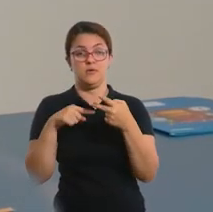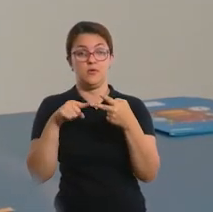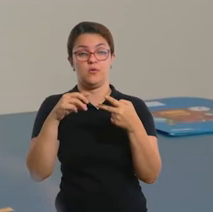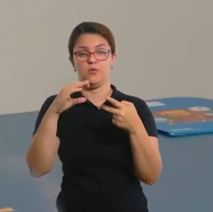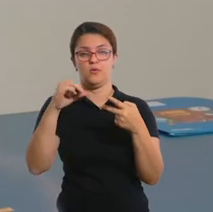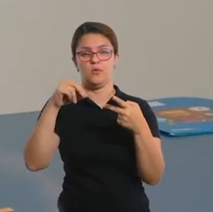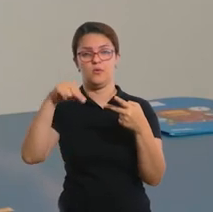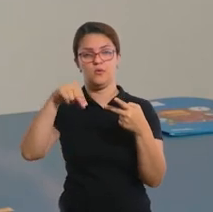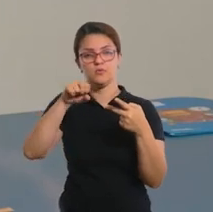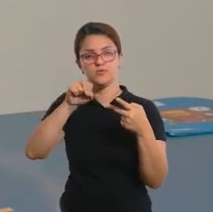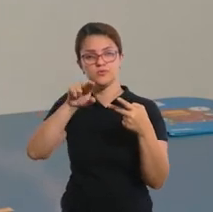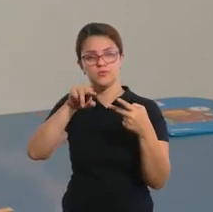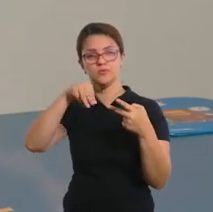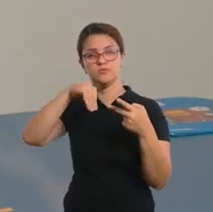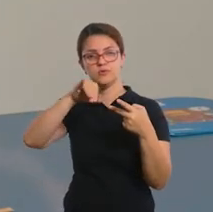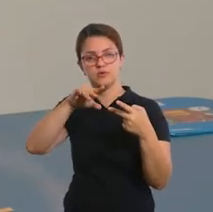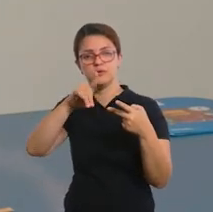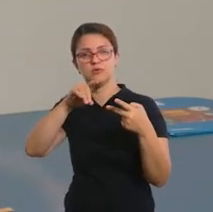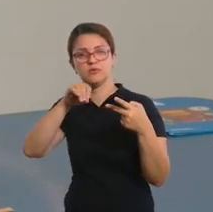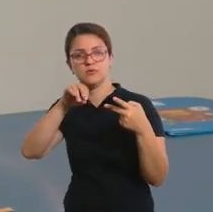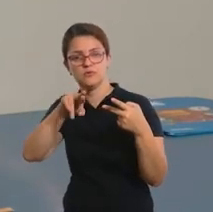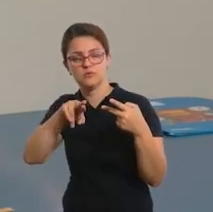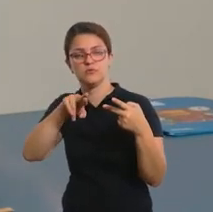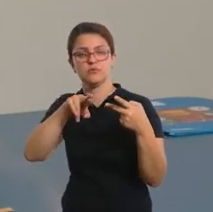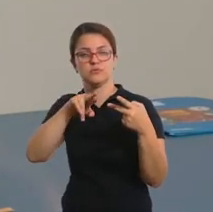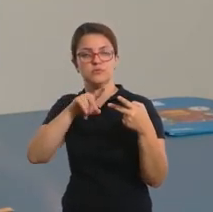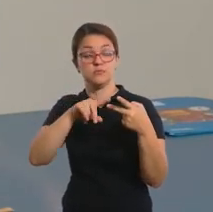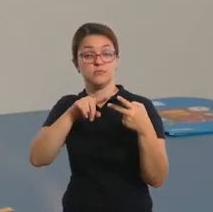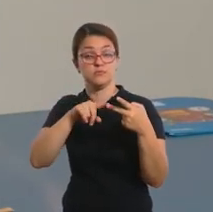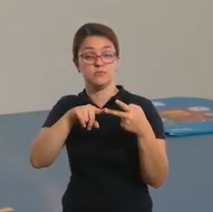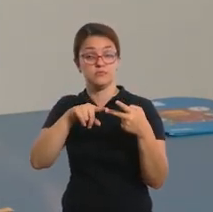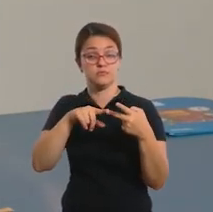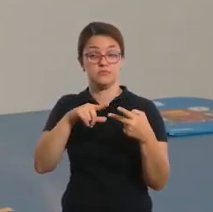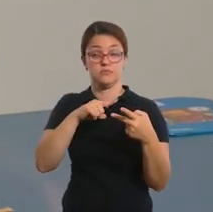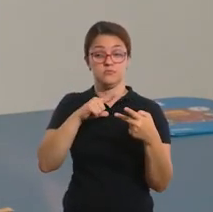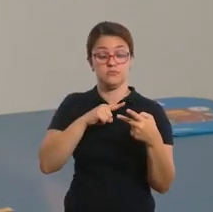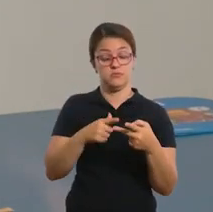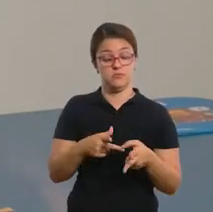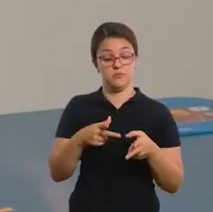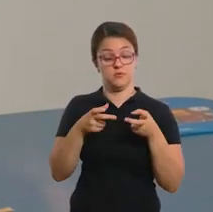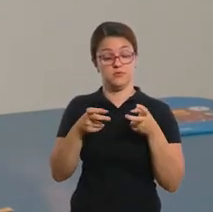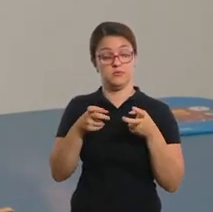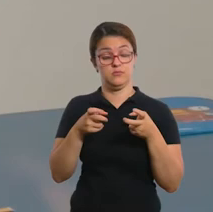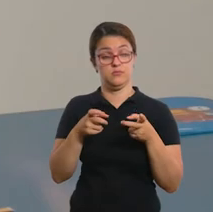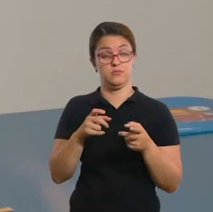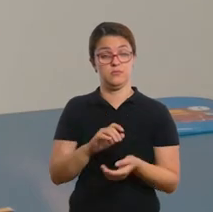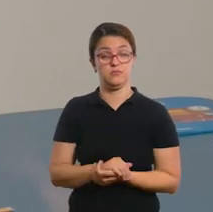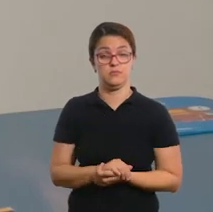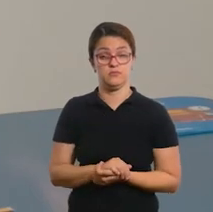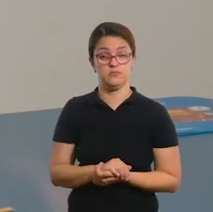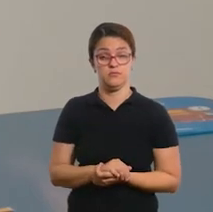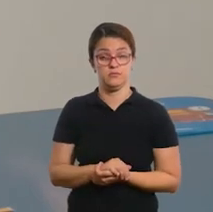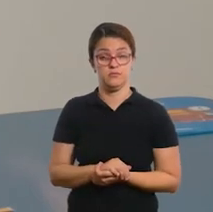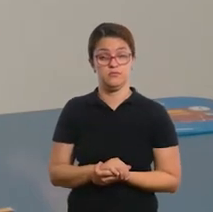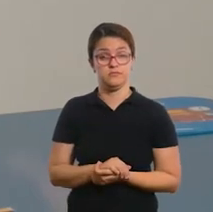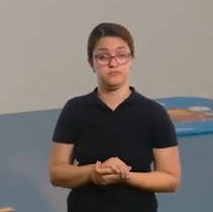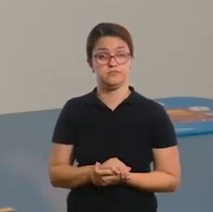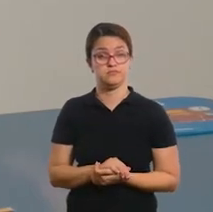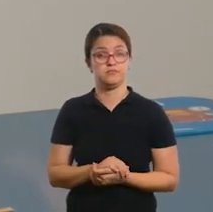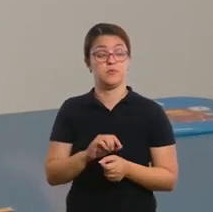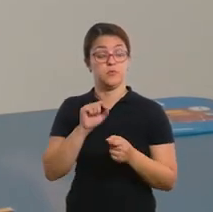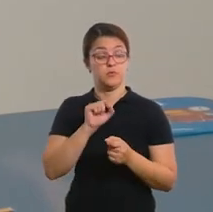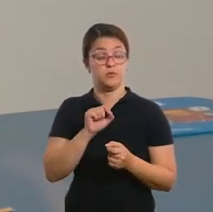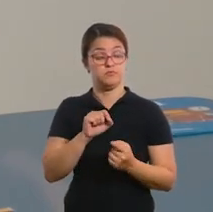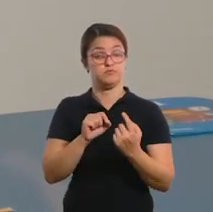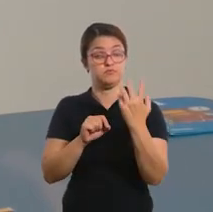para o consumidor. Então, aqui na nossa cadeia alimentar, nós podemos dizer que a